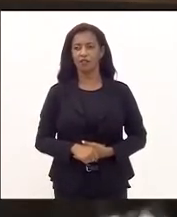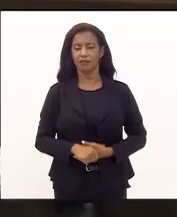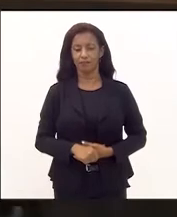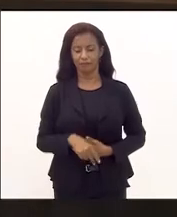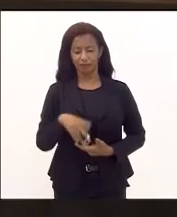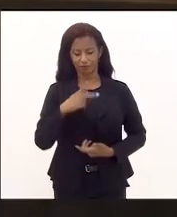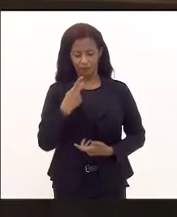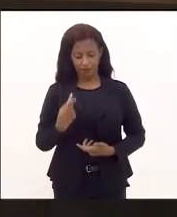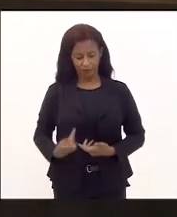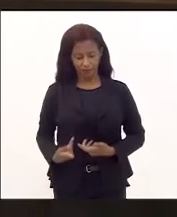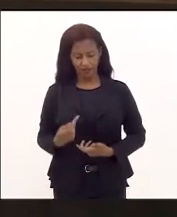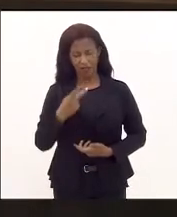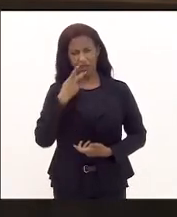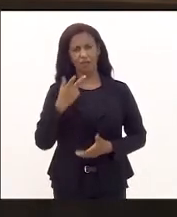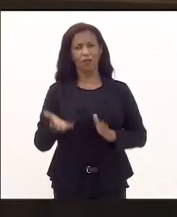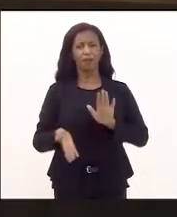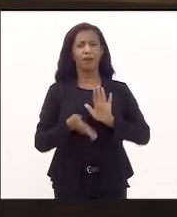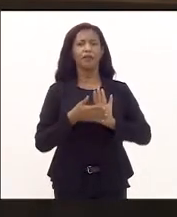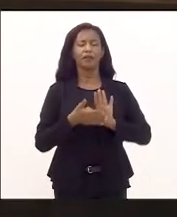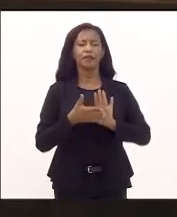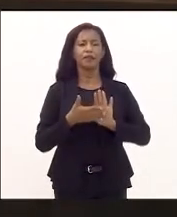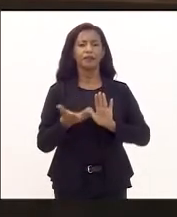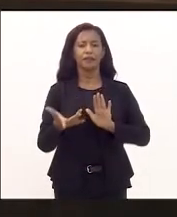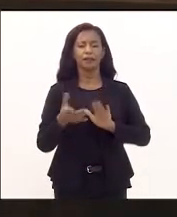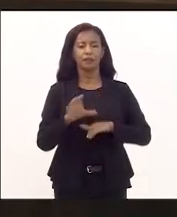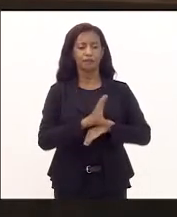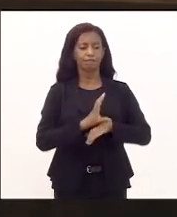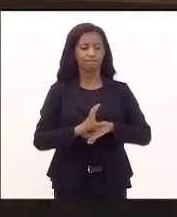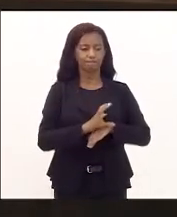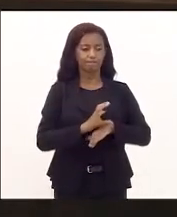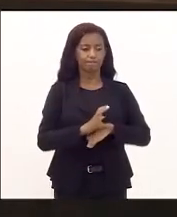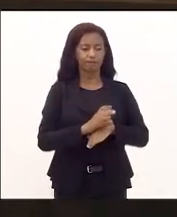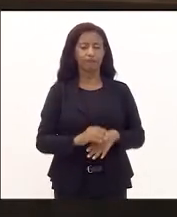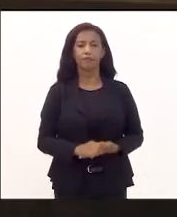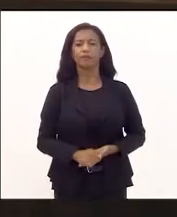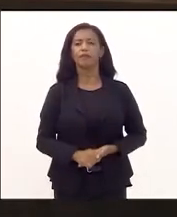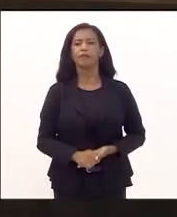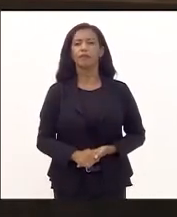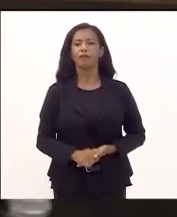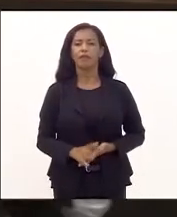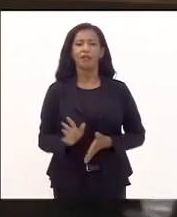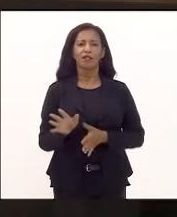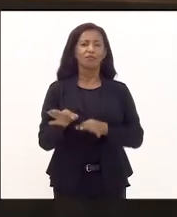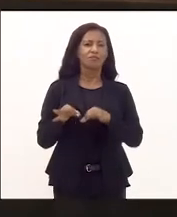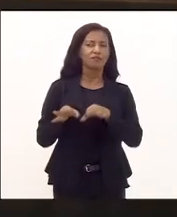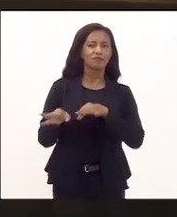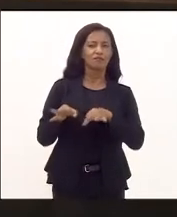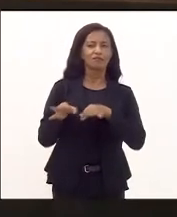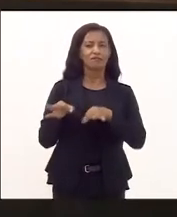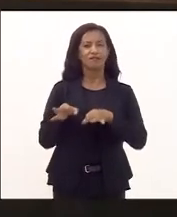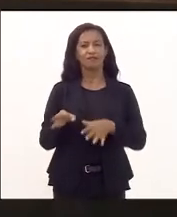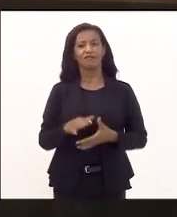Senhor presidente, eu quero dar um parecer pela constitucionalidade, mas de forma muito